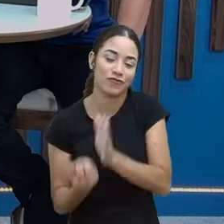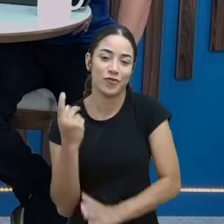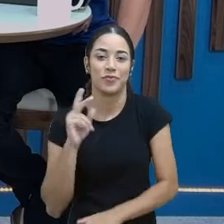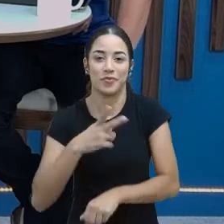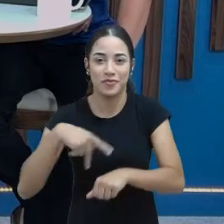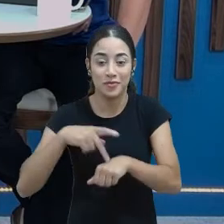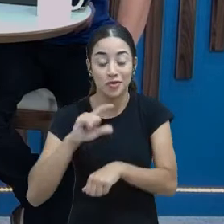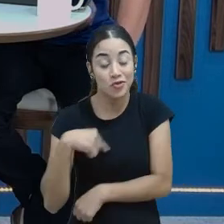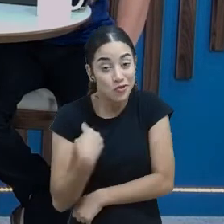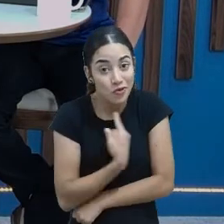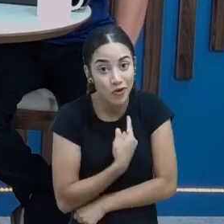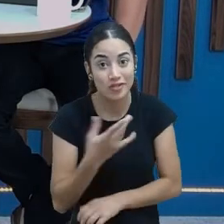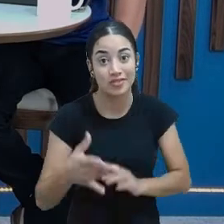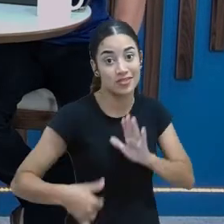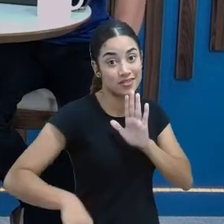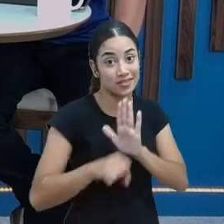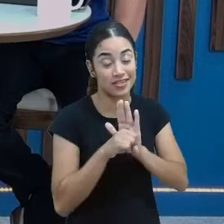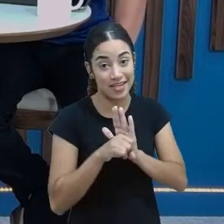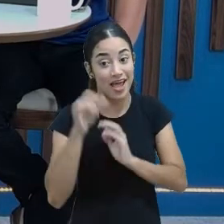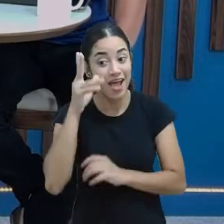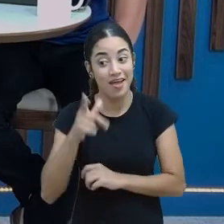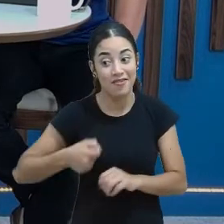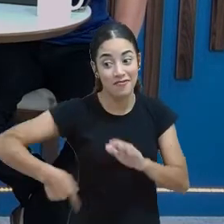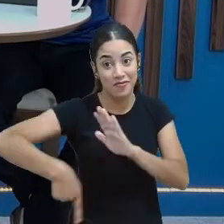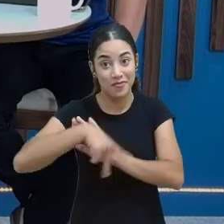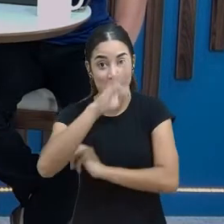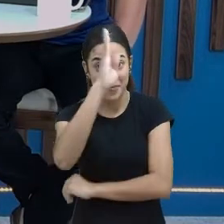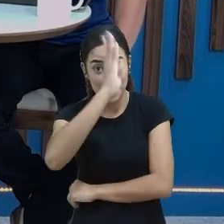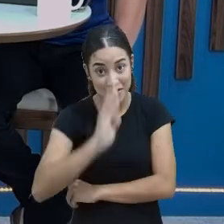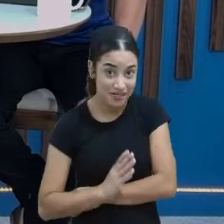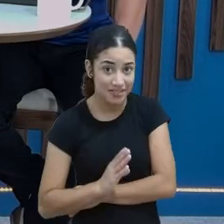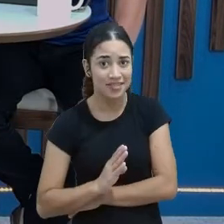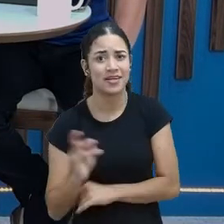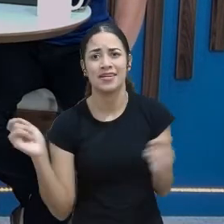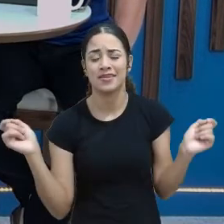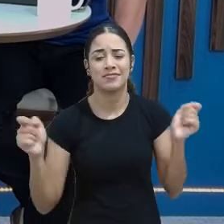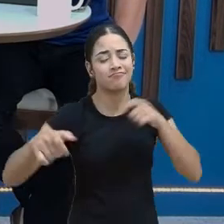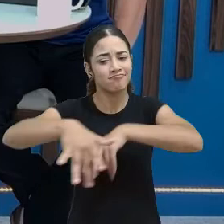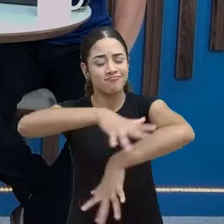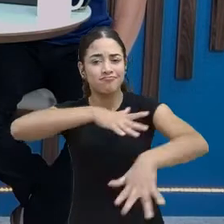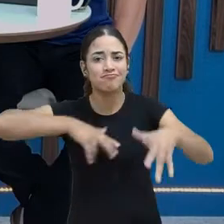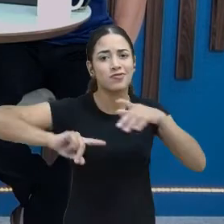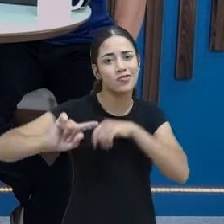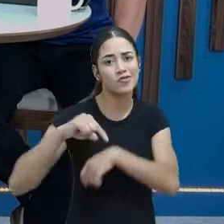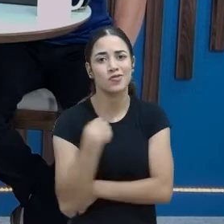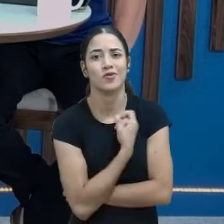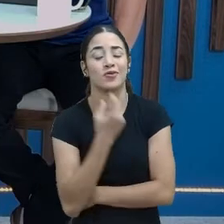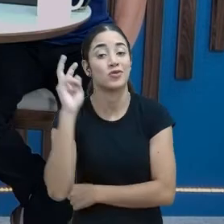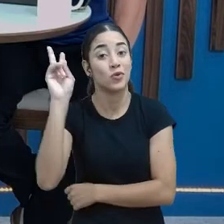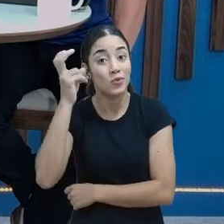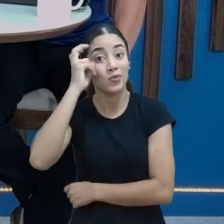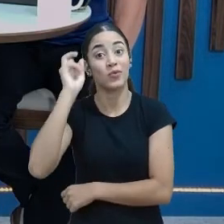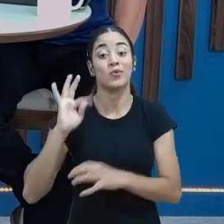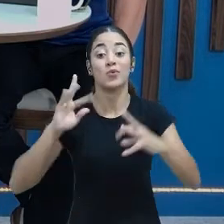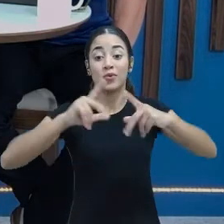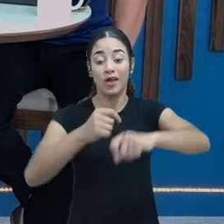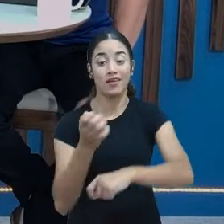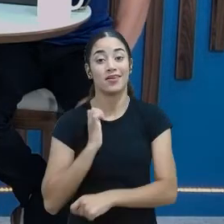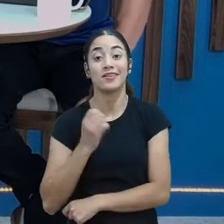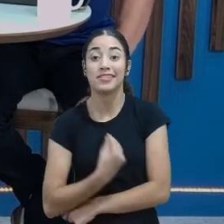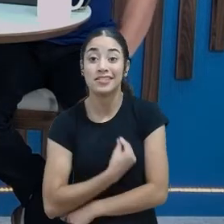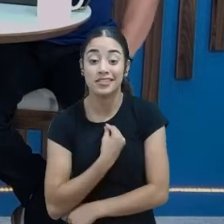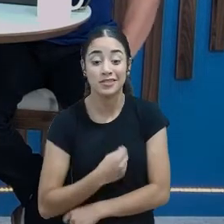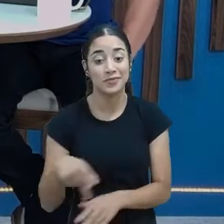nossa identidade afro-brasileira, né, ela permeia a nossa cultura, permeia toda a riqueza que existe, né,